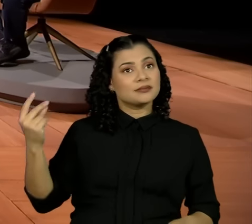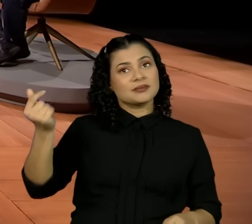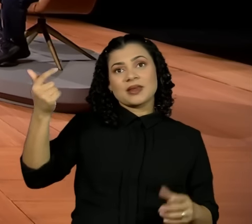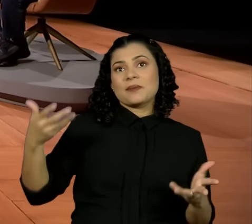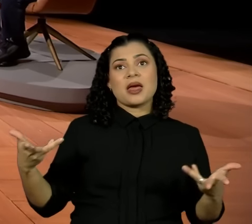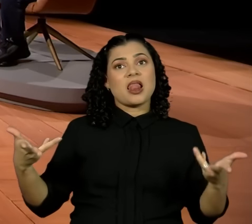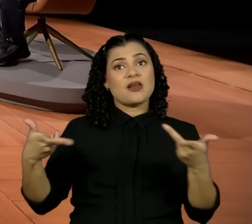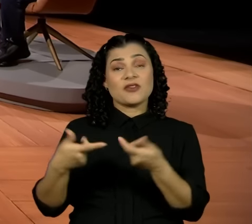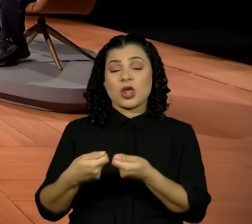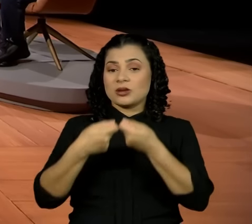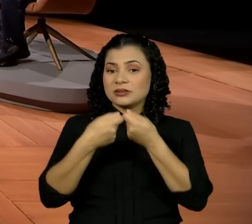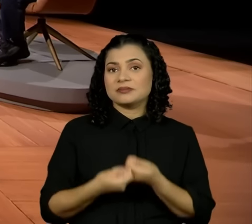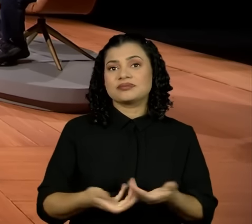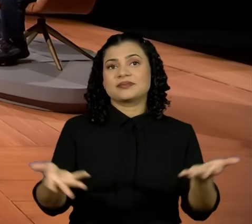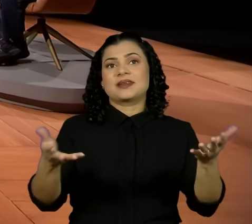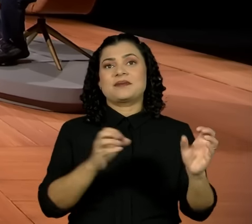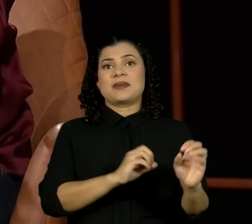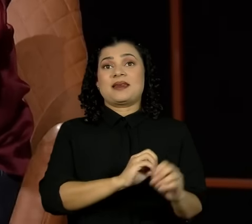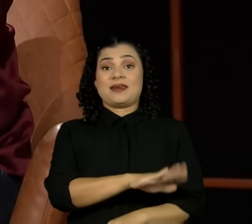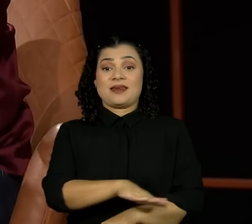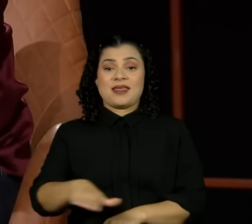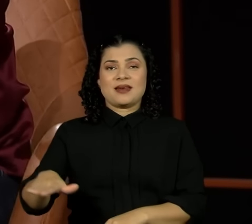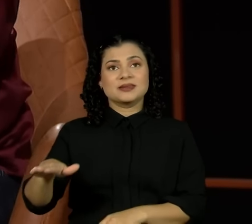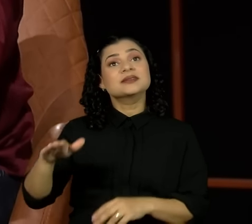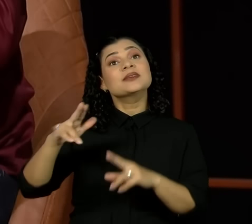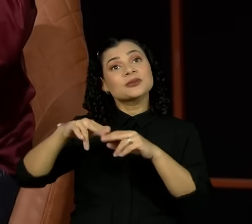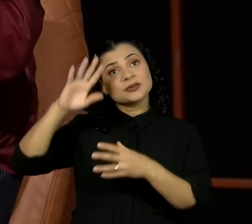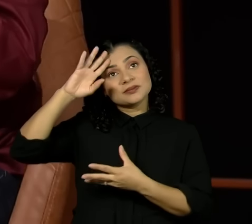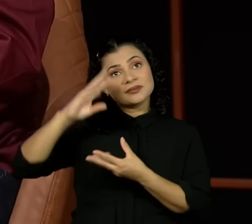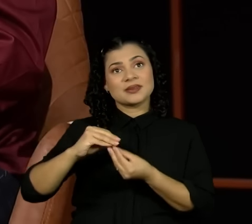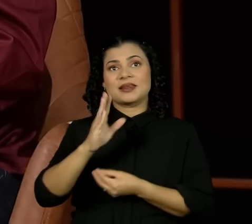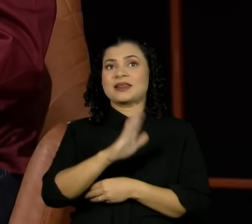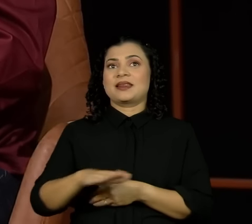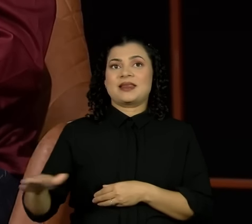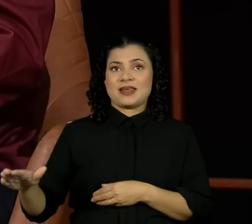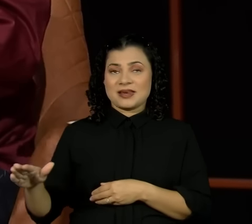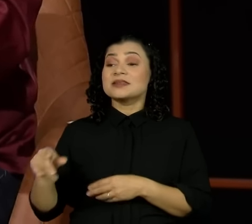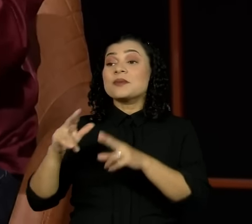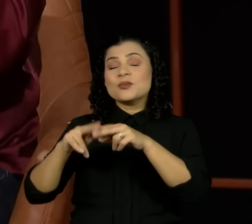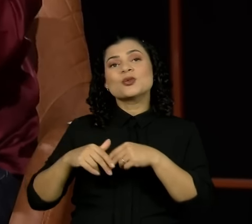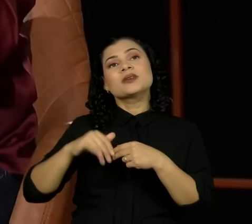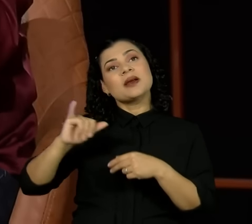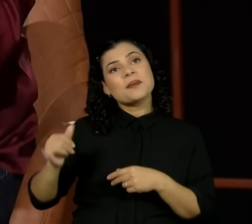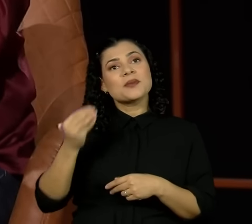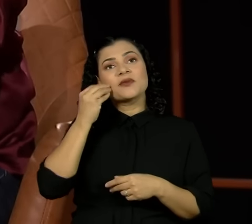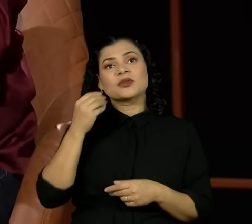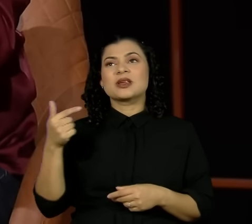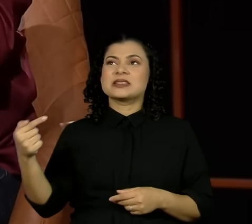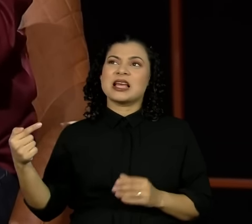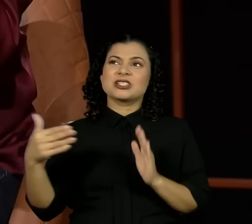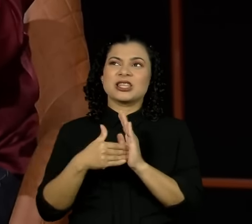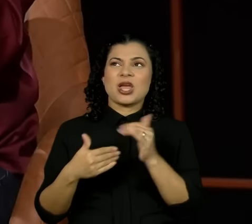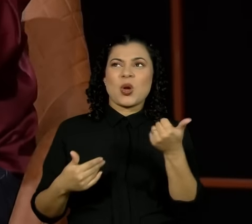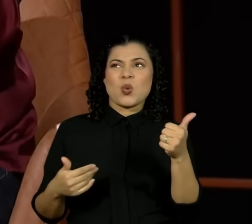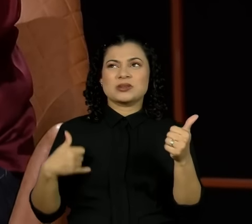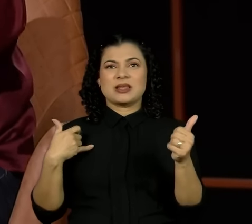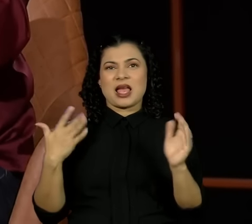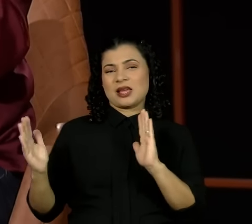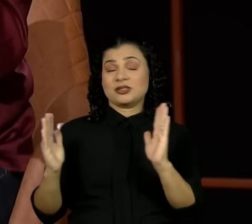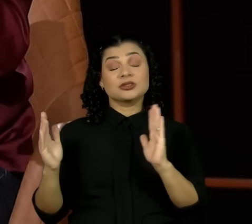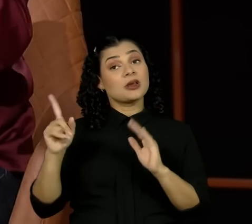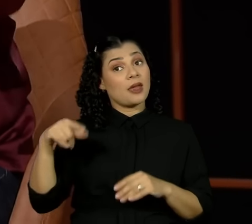sinal, maravilhosa né? para todo mundo, mas entendendo que é uma criança na terceira infância, dos 7 aos 11, mais ou menos. É aquela época que a